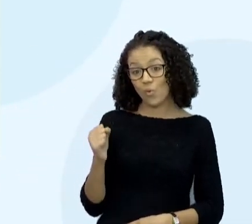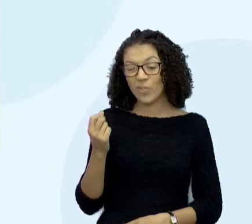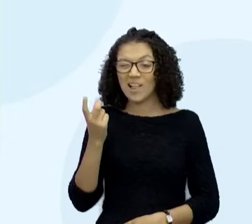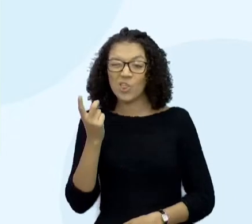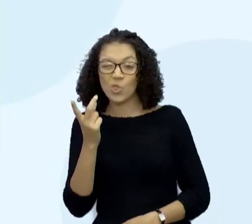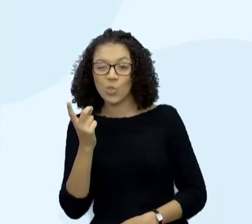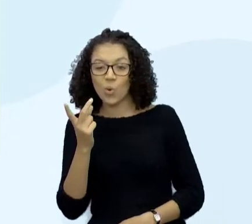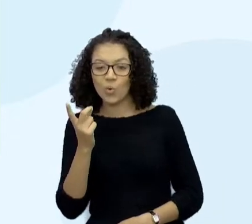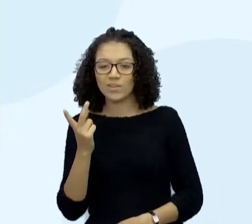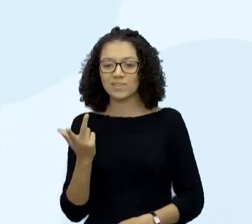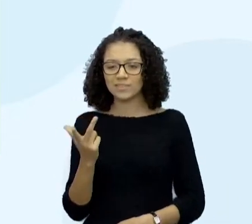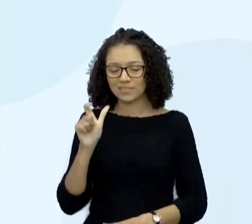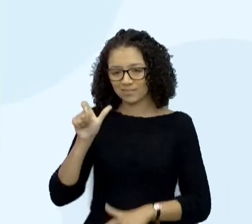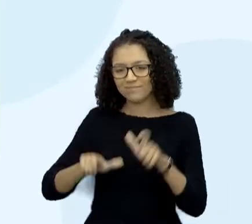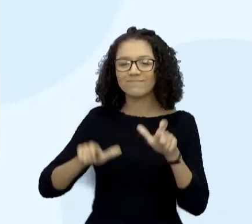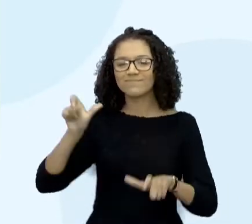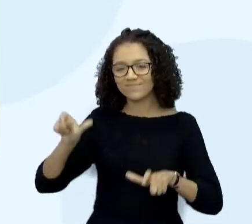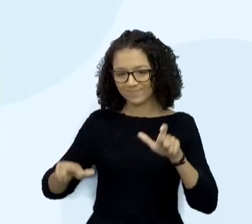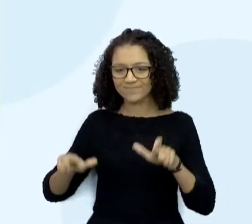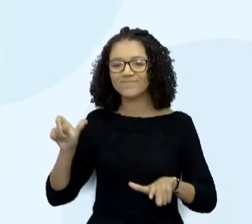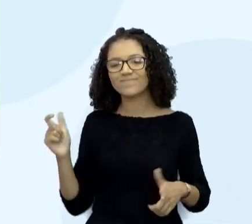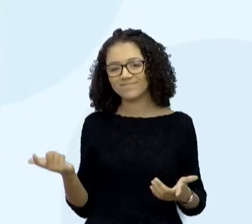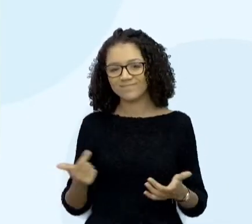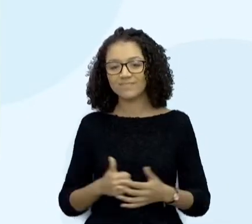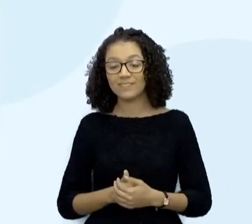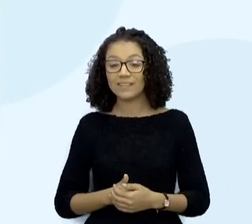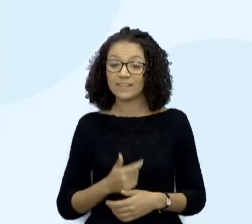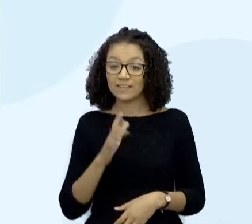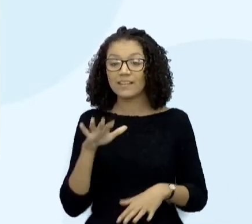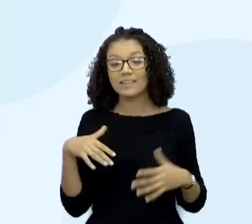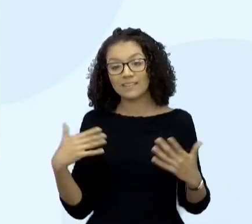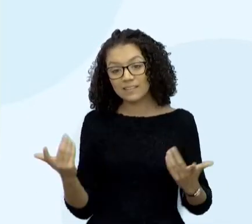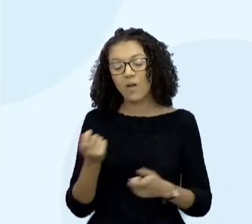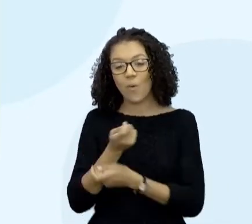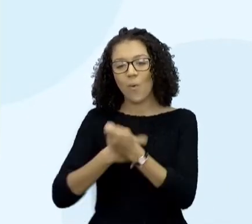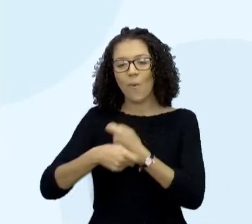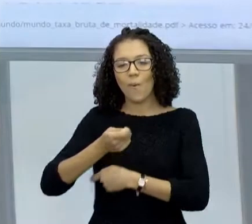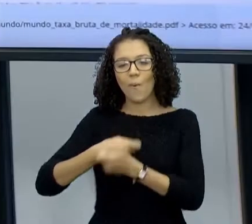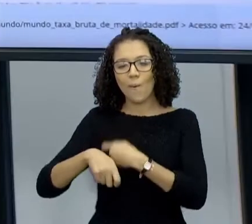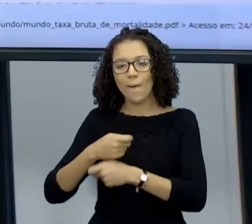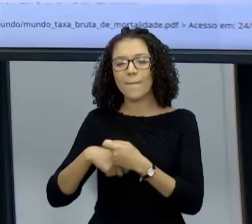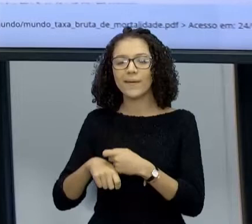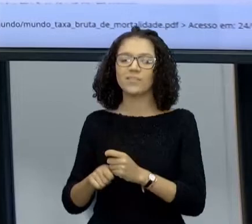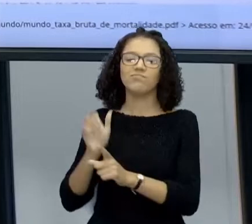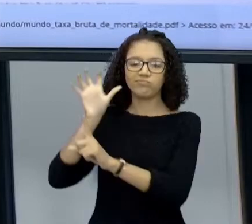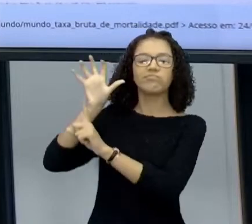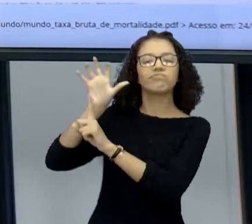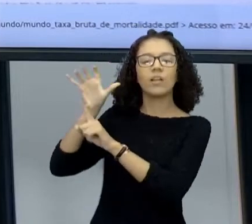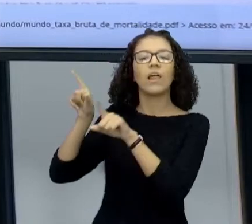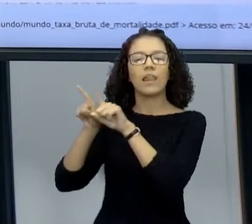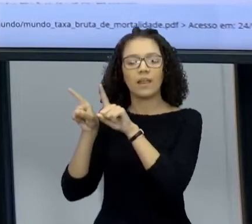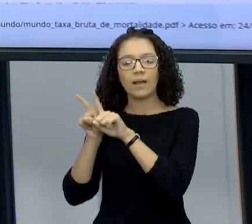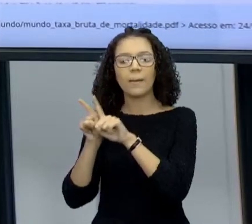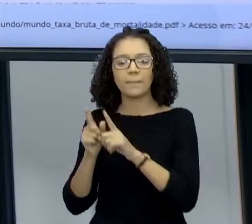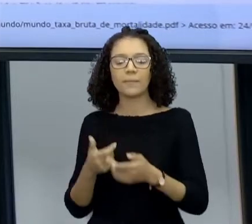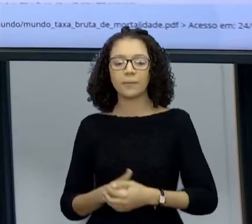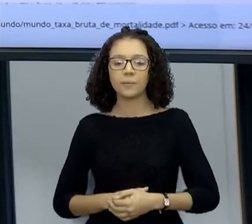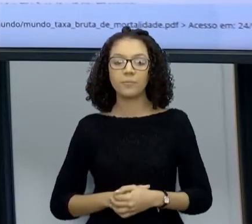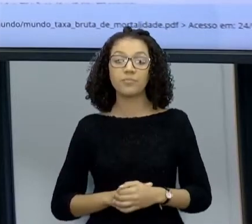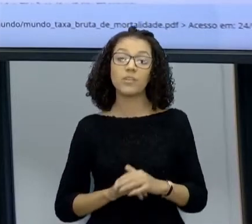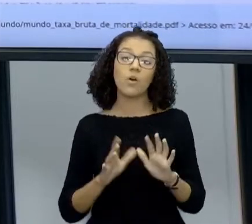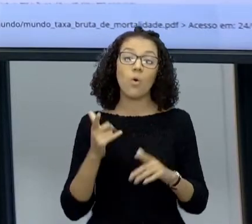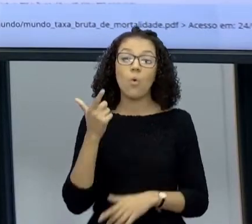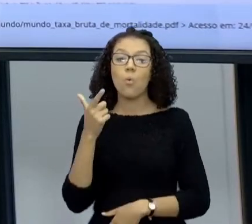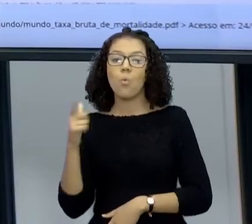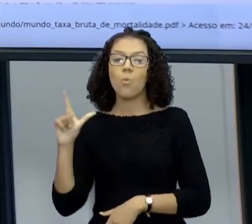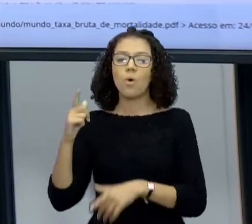Então é aquela questão, né, do desenvolvimento econômico relacionado aí com a população. O outro mapa